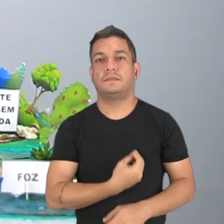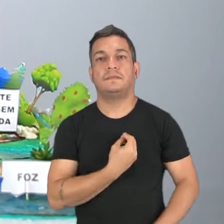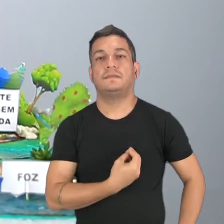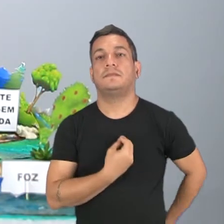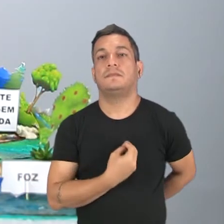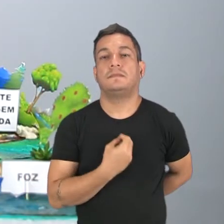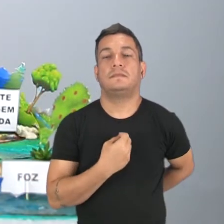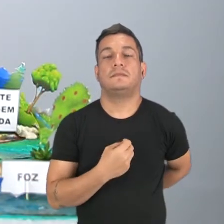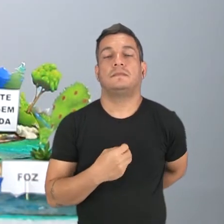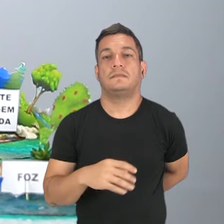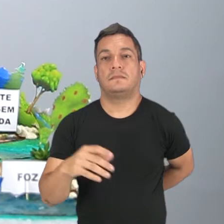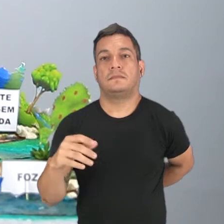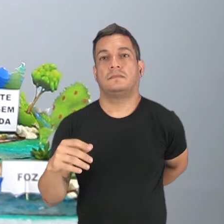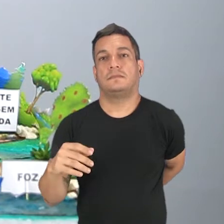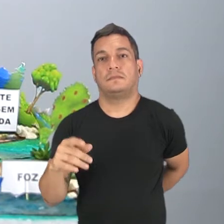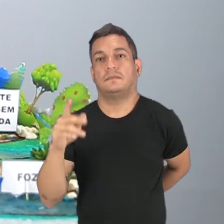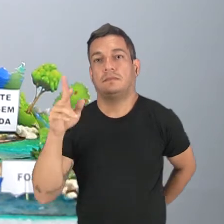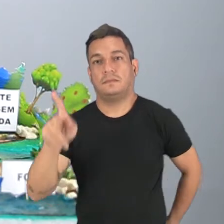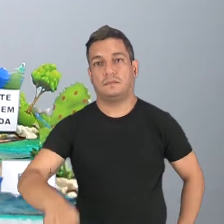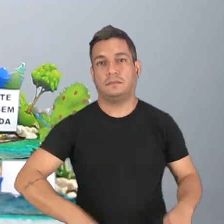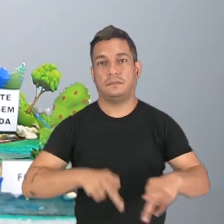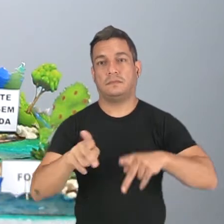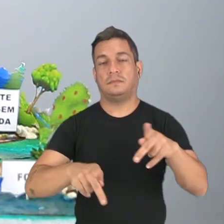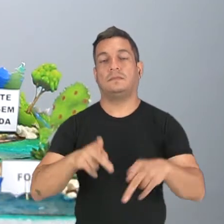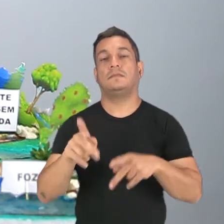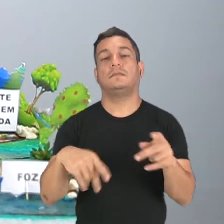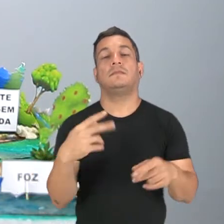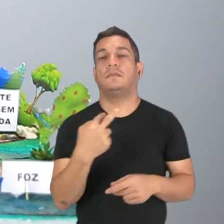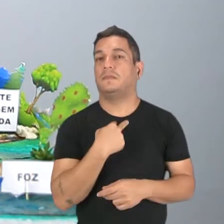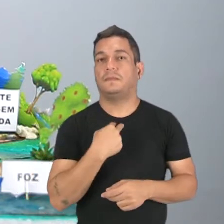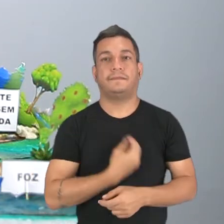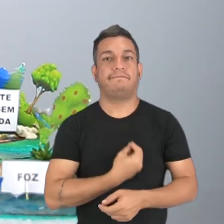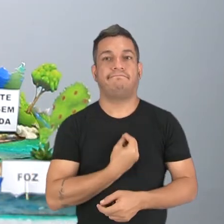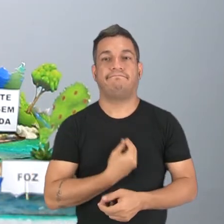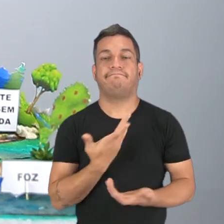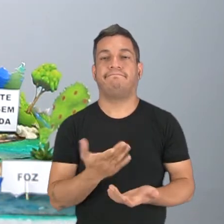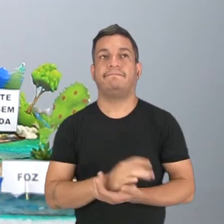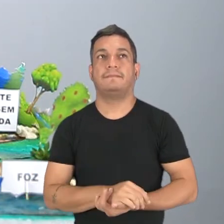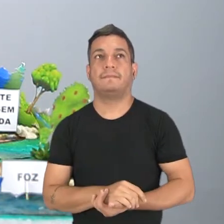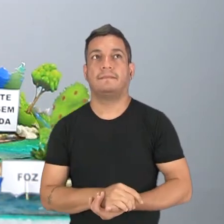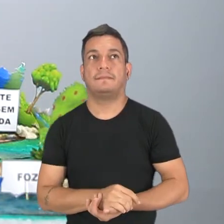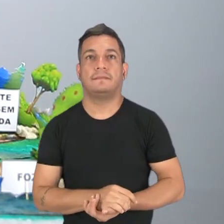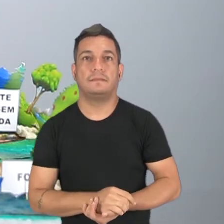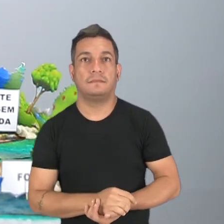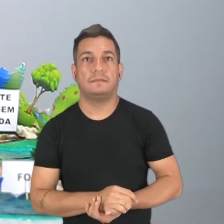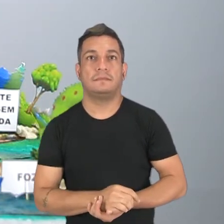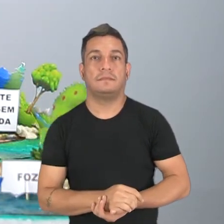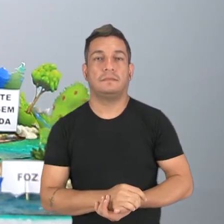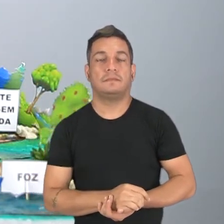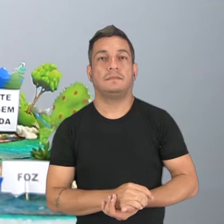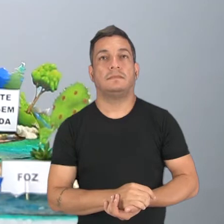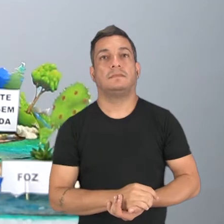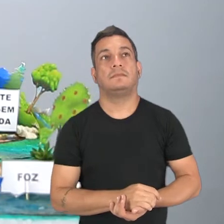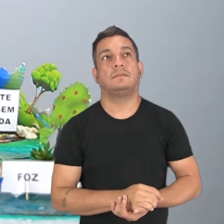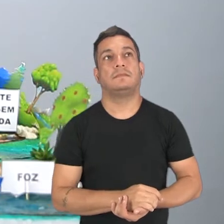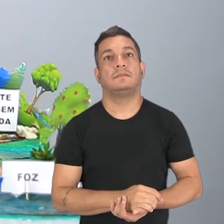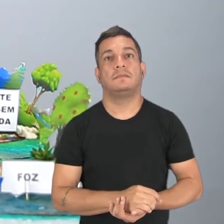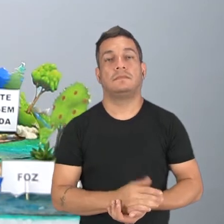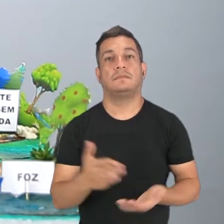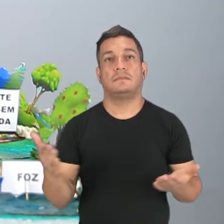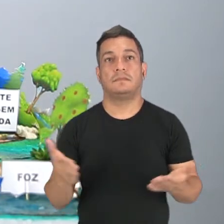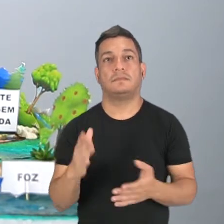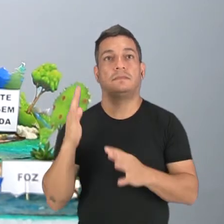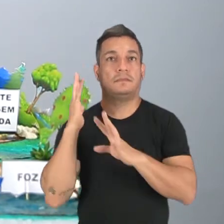água, a população de uma região não pode sobreviver. E agora nós vamos, mais uma